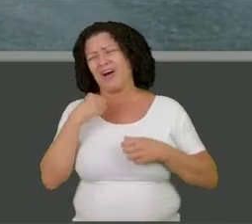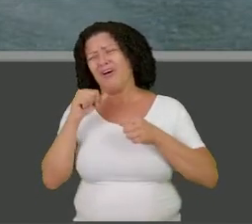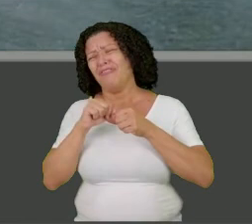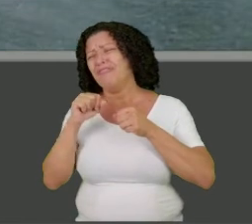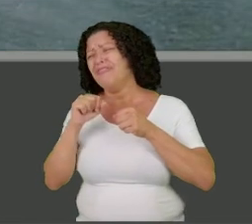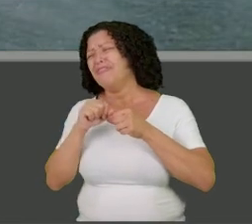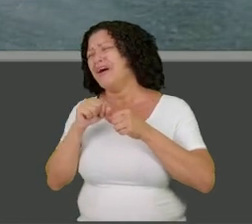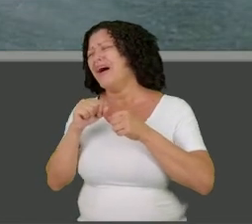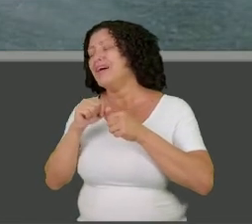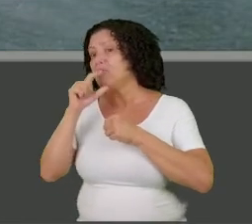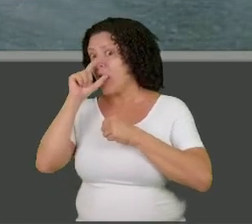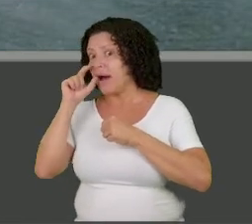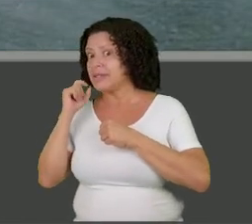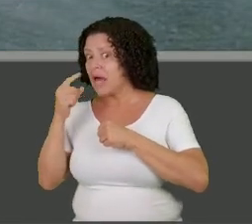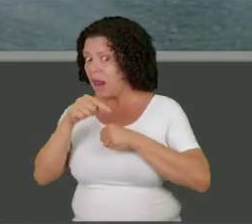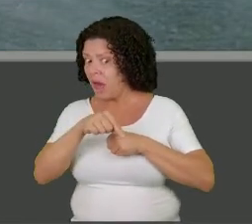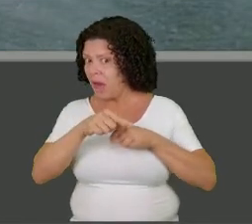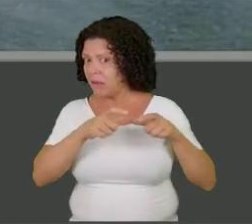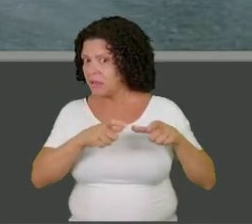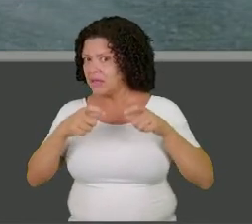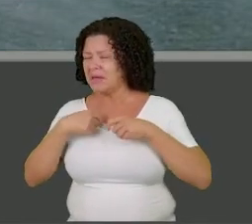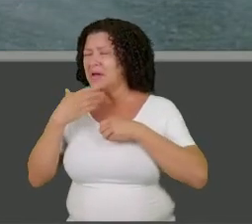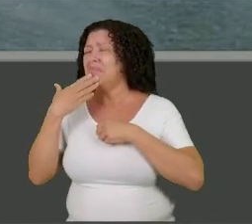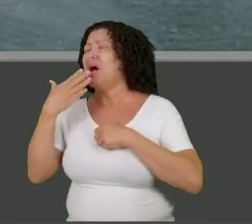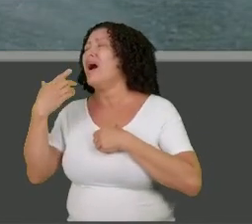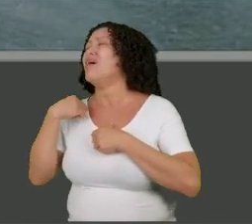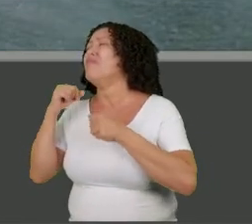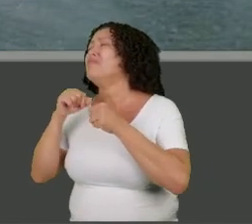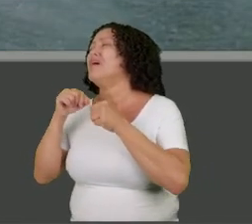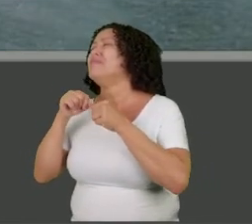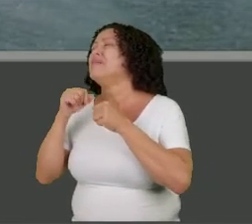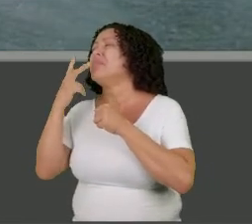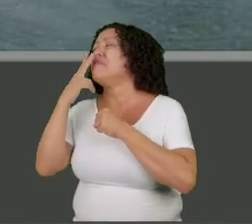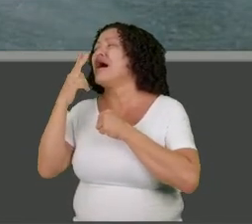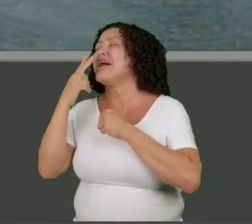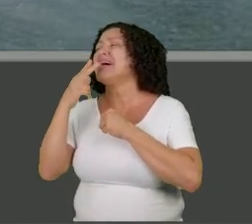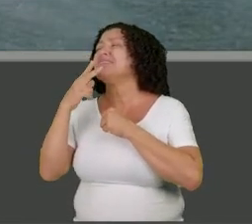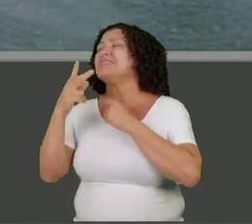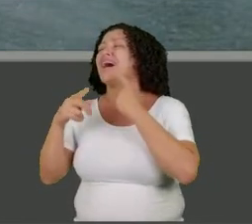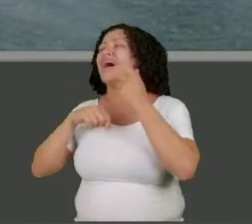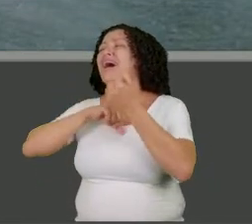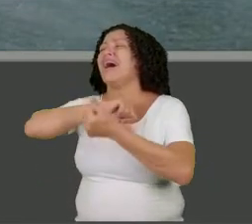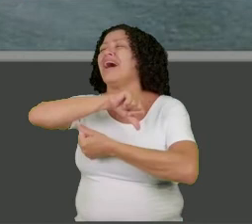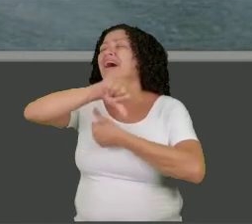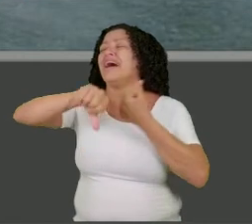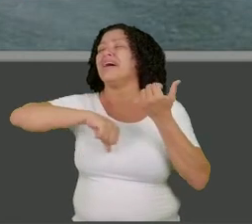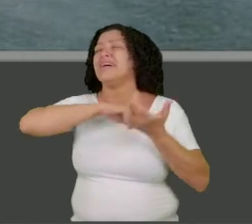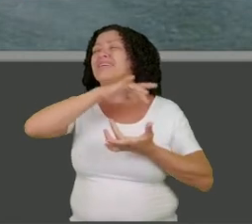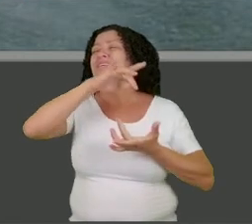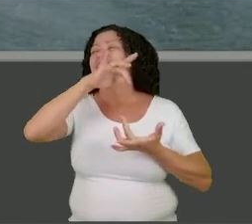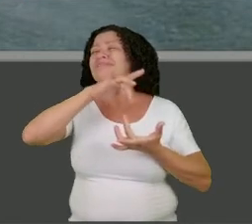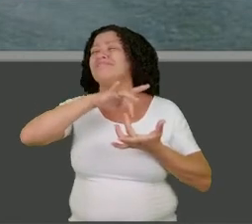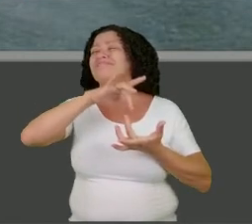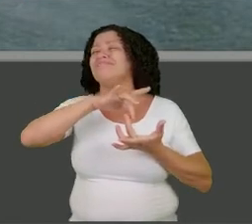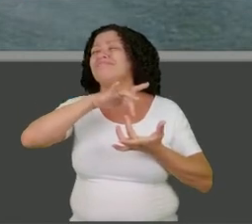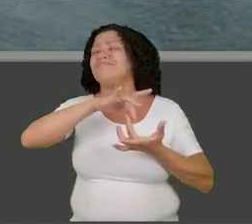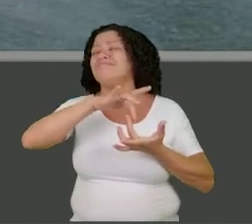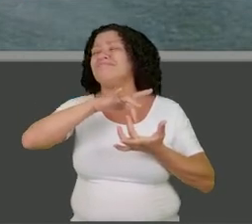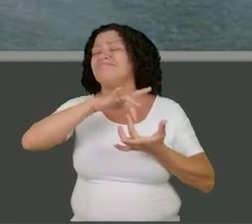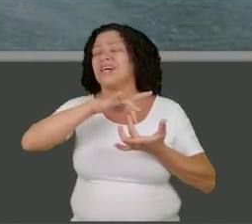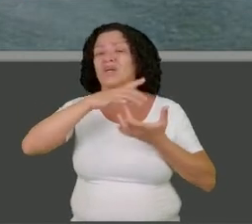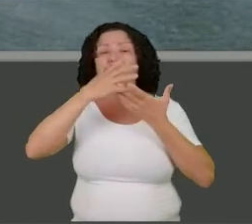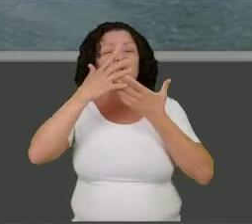pontinha, né, de remorso, de pedido de ajuda ao mais alto, talvez ali o embrião da sua